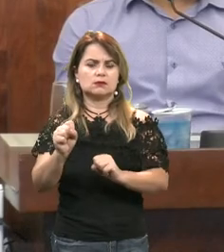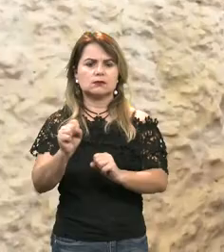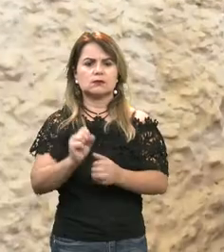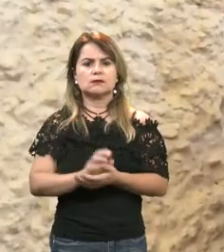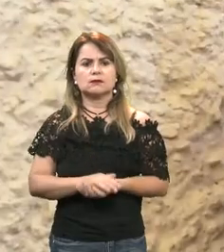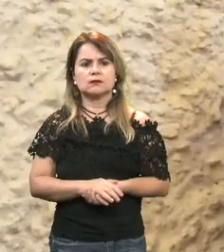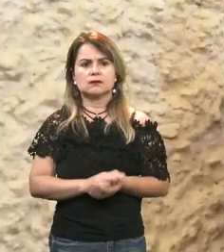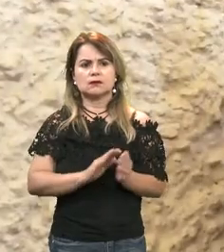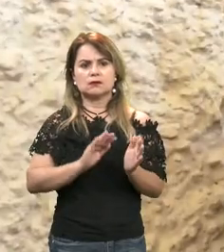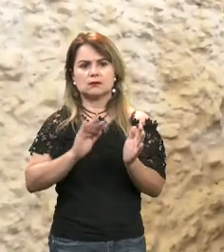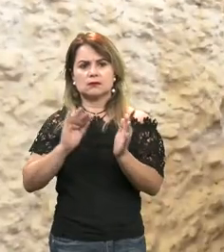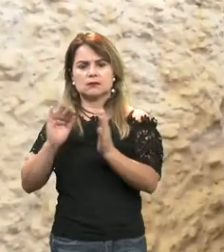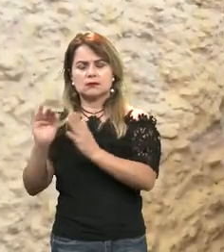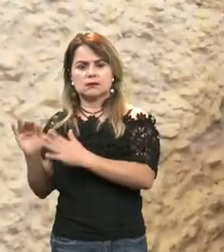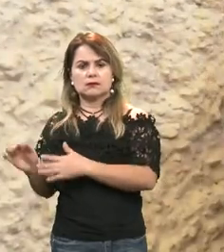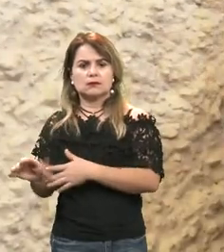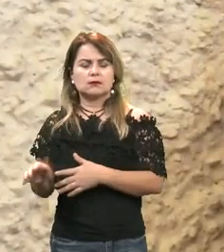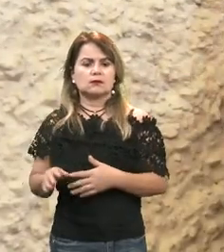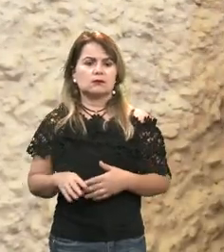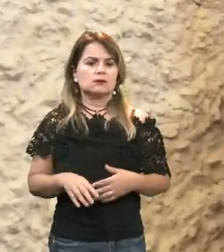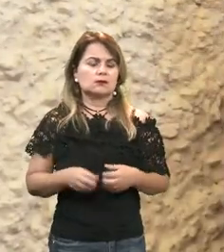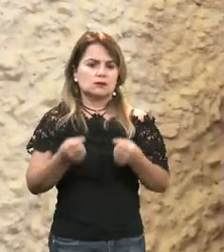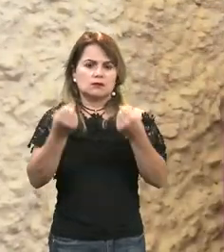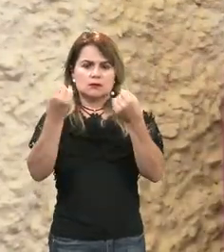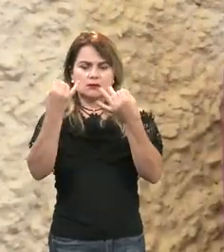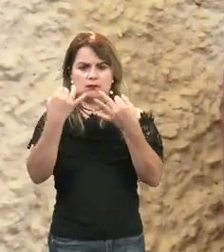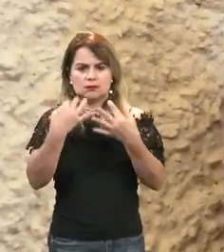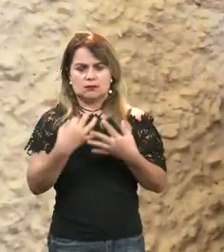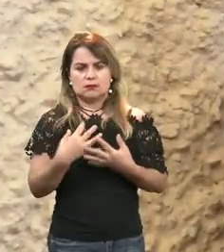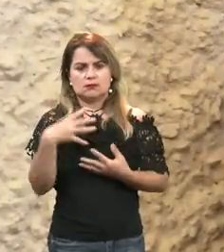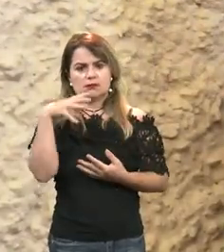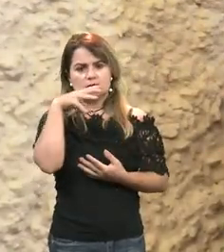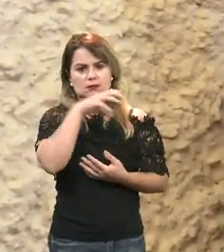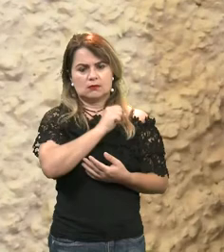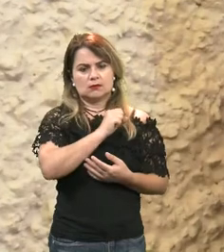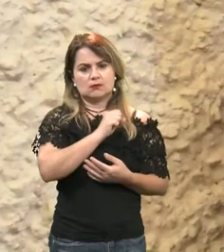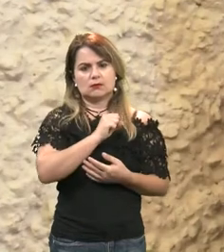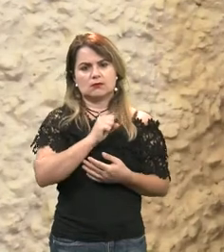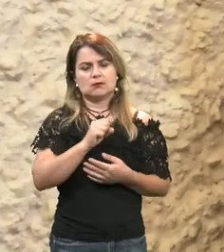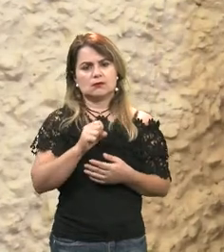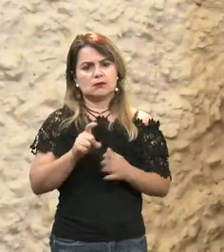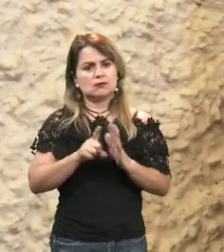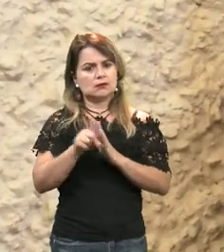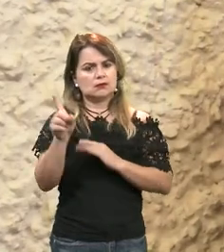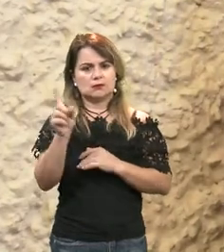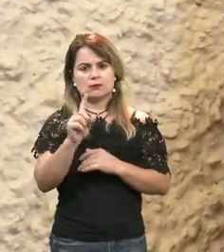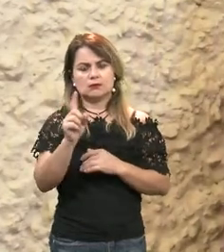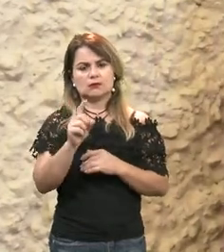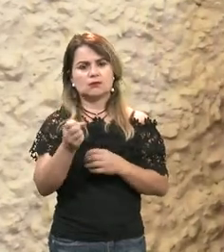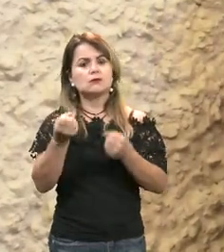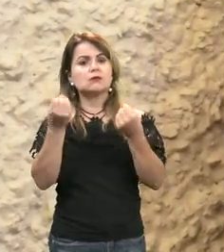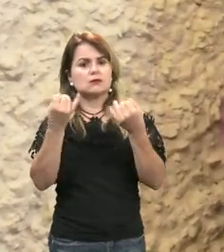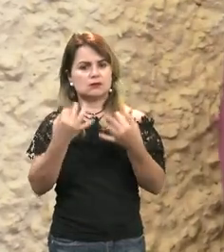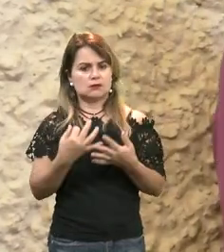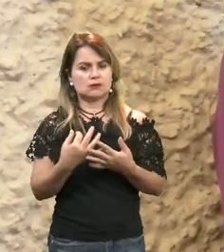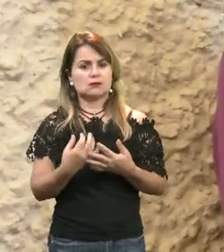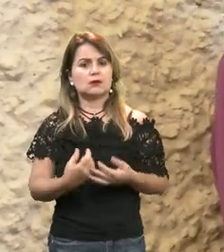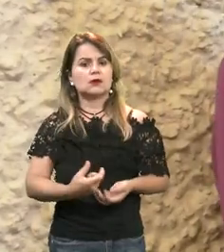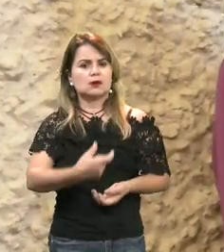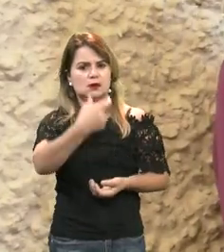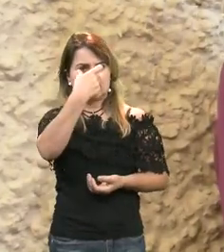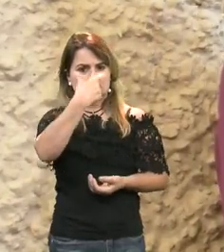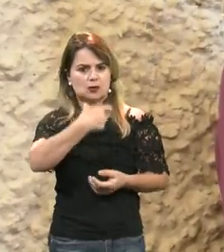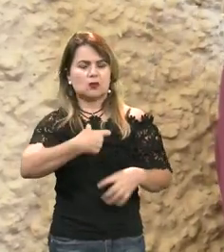Na realidade, não é uma pergunta, mas é uma breve colocação. E nessa colocação, eu queria afirmar o seguinte: eu apoio